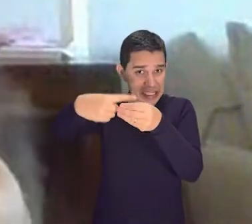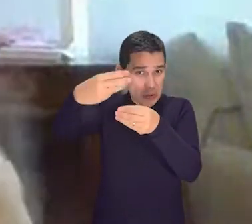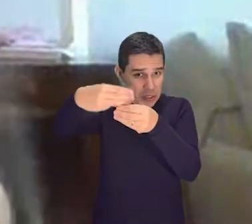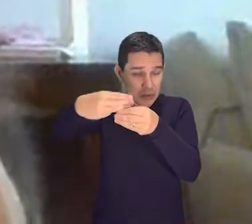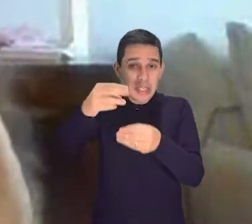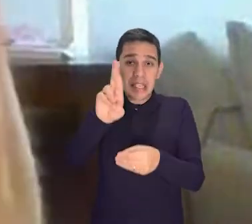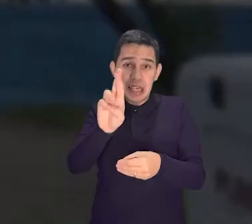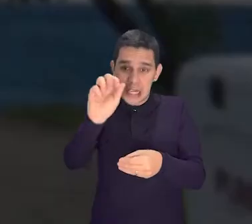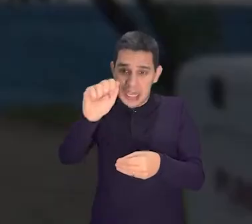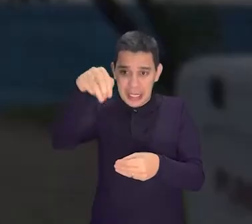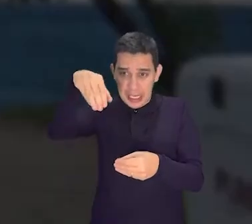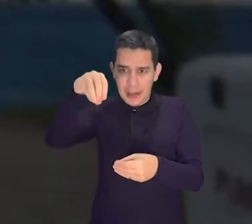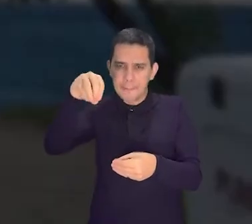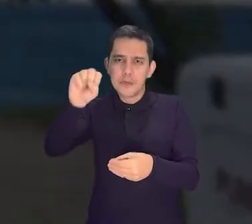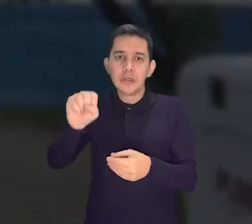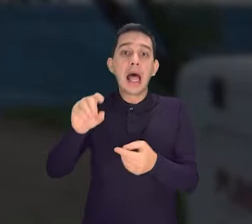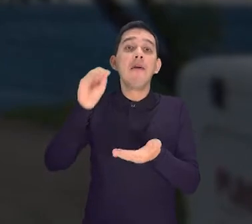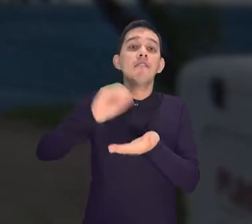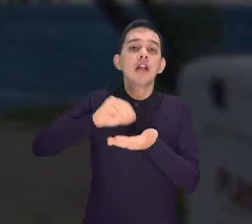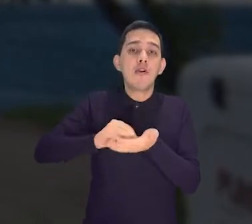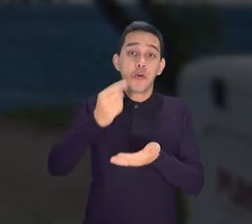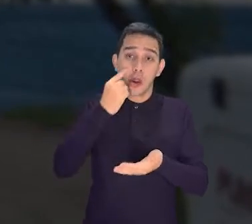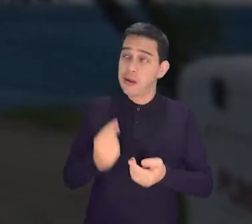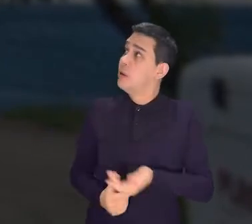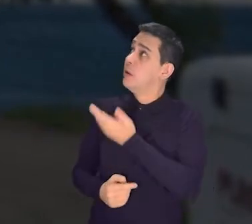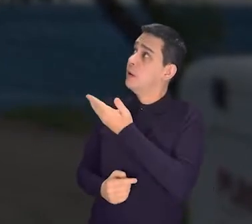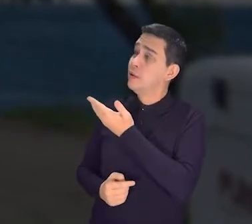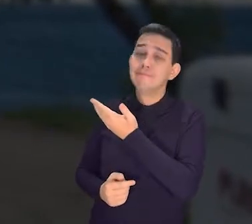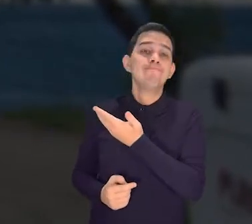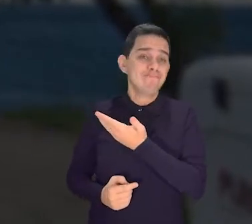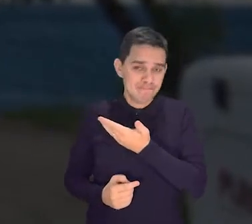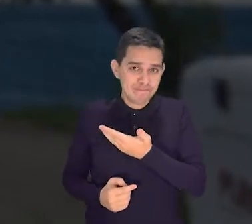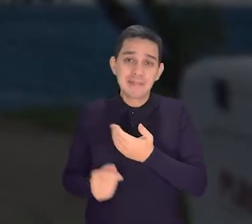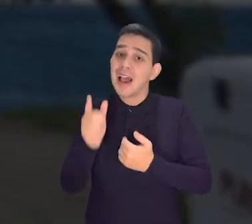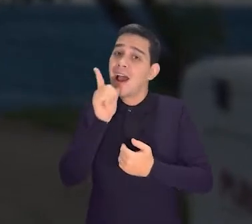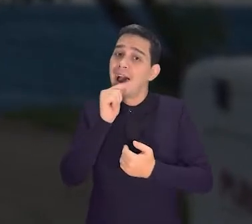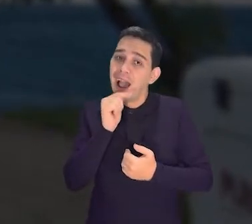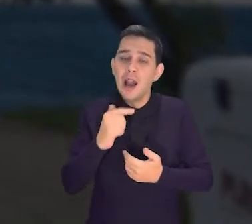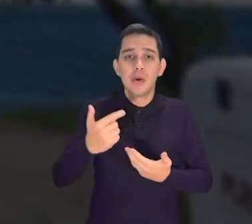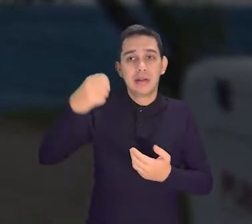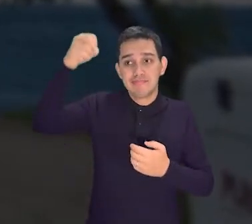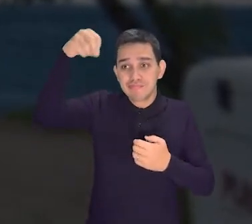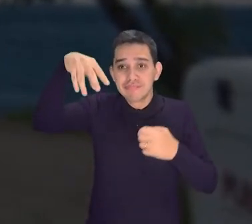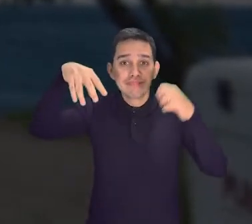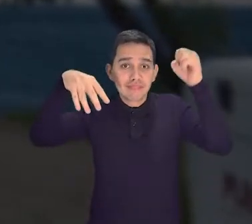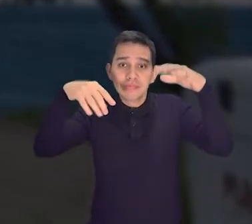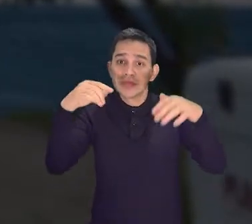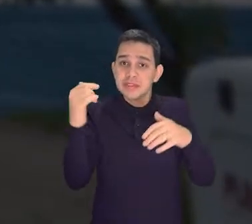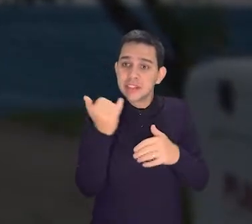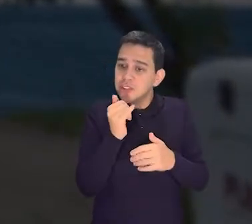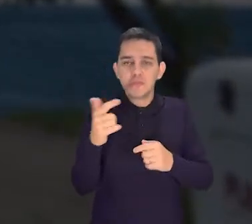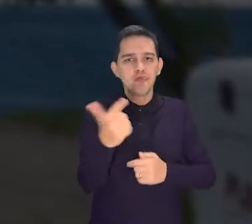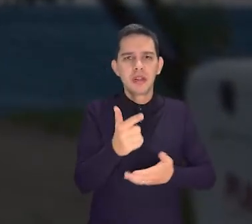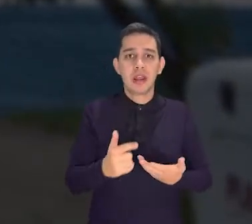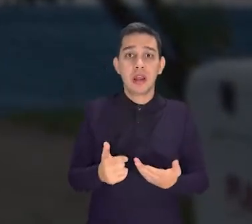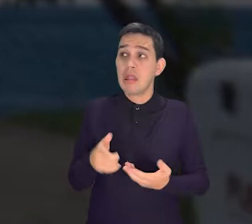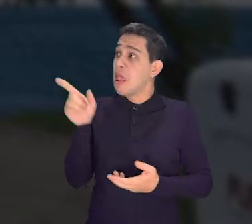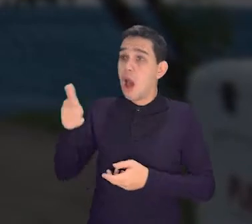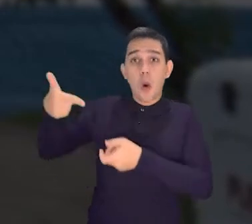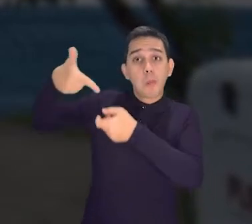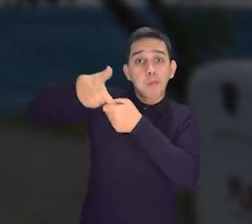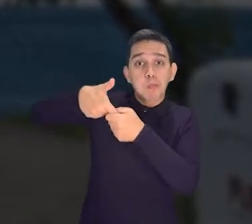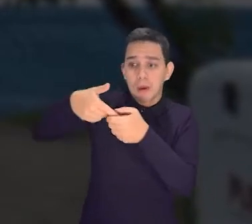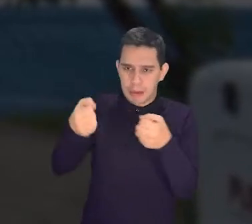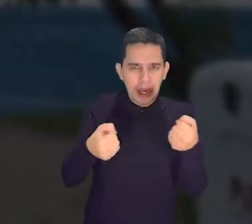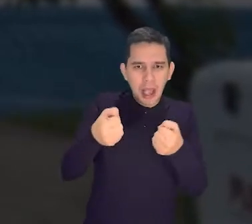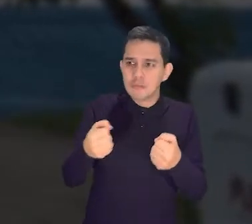faltava a readequação hidráulica e elétrica do estabelecimento, né? A questão do combustível, a